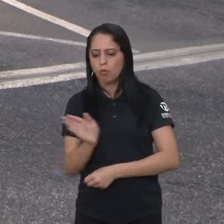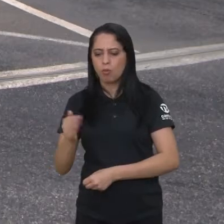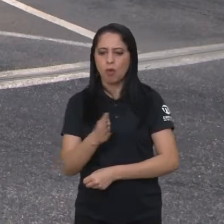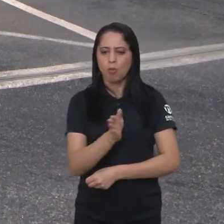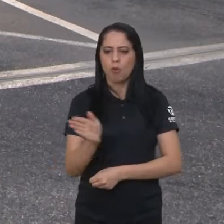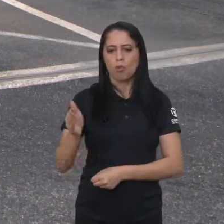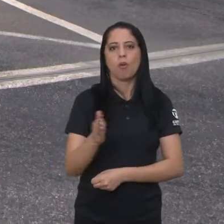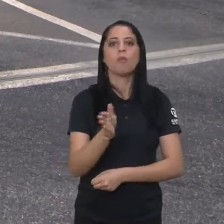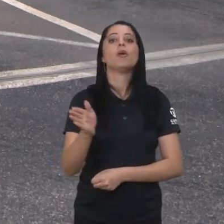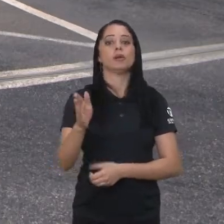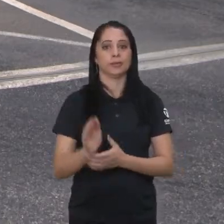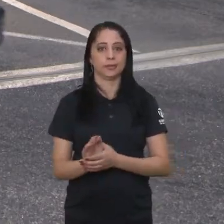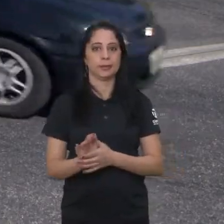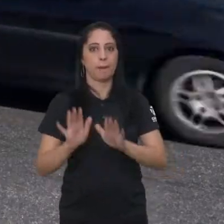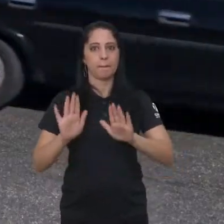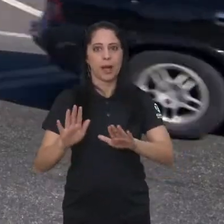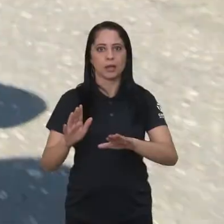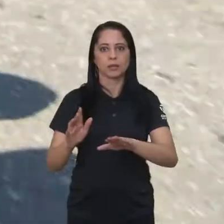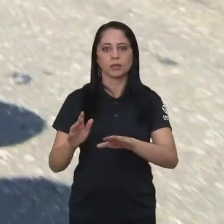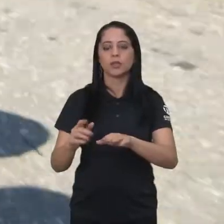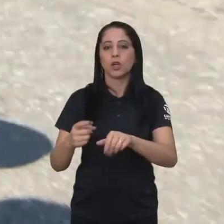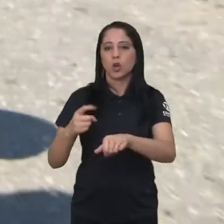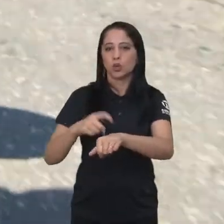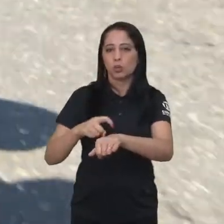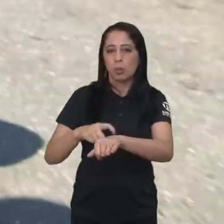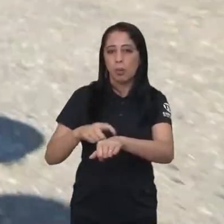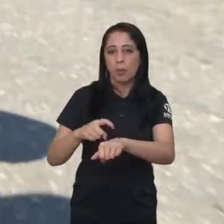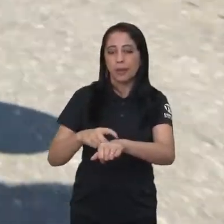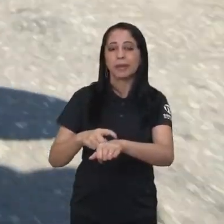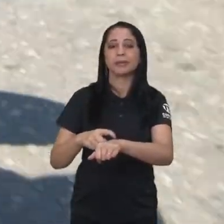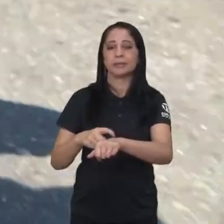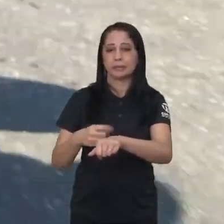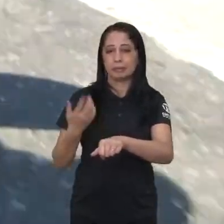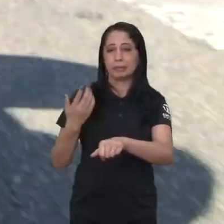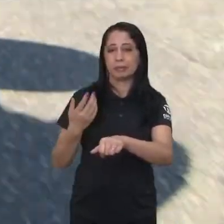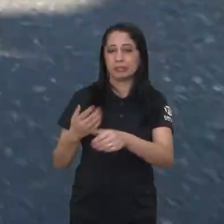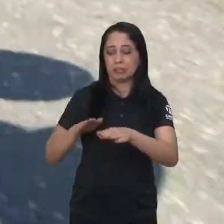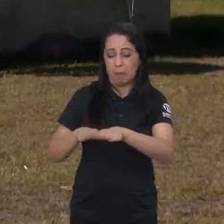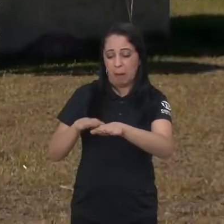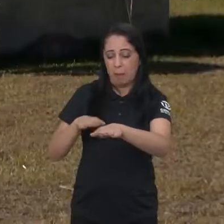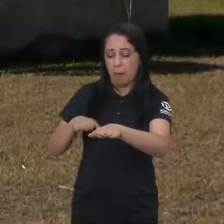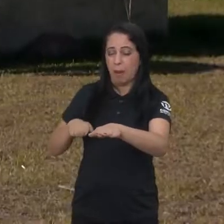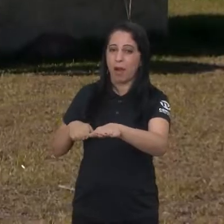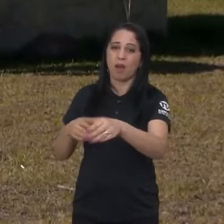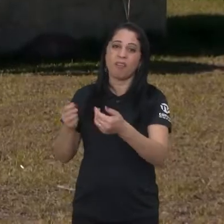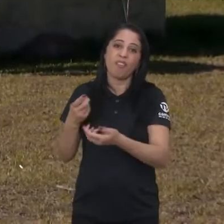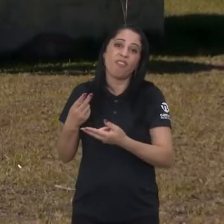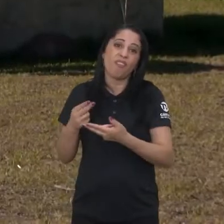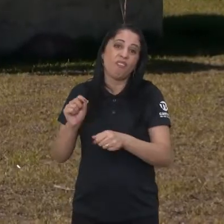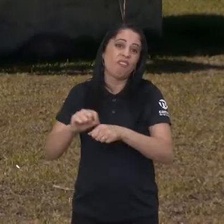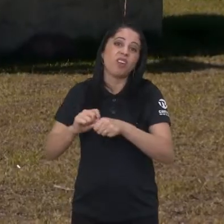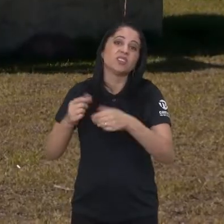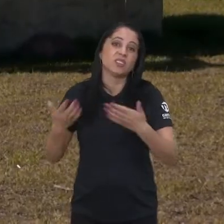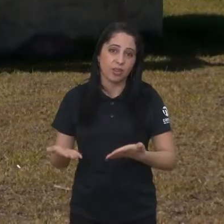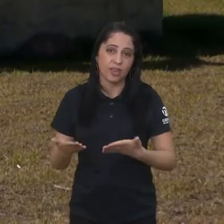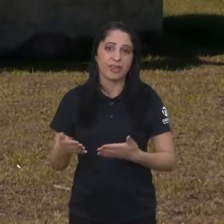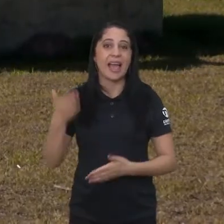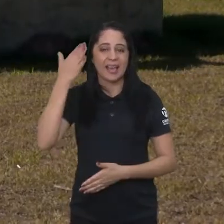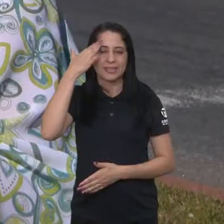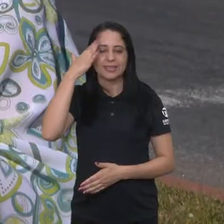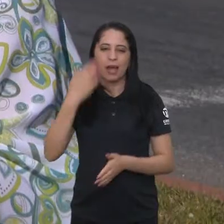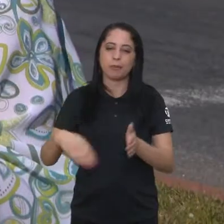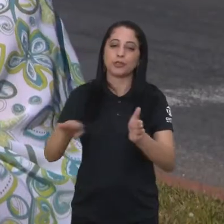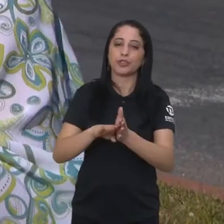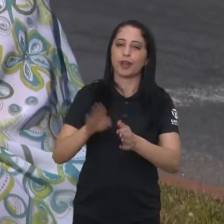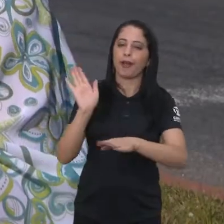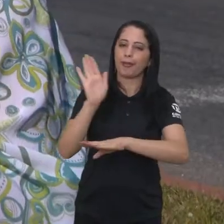veículos, principalmente nos horários de pico, o jeito era enfrentar os engarrafamentos. Restava a certeza que ia chegar tarde em casa.